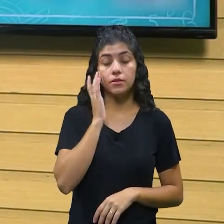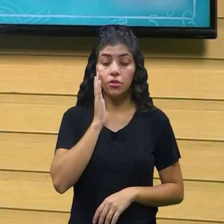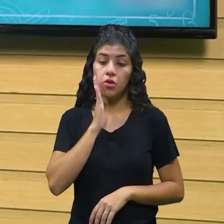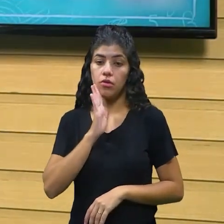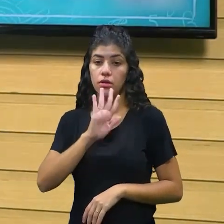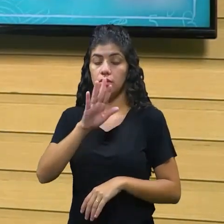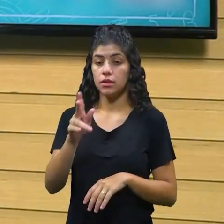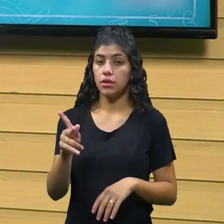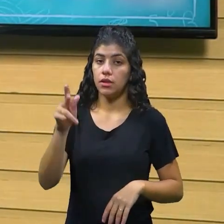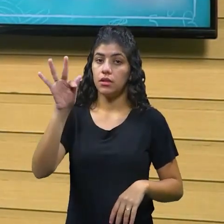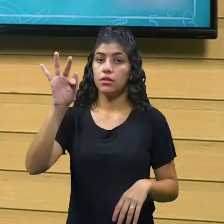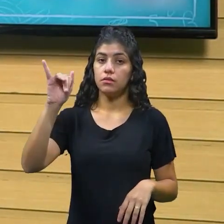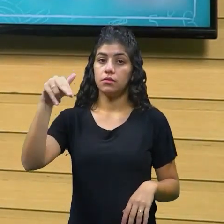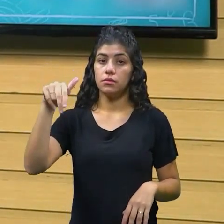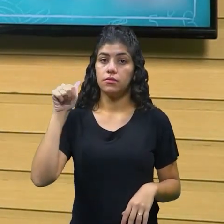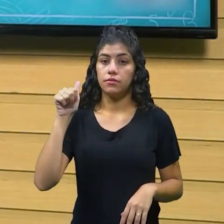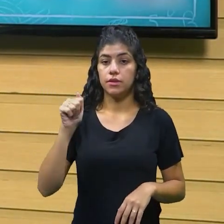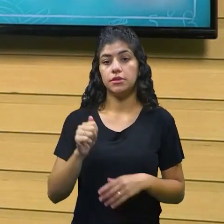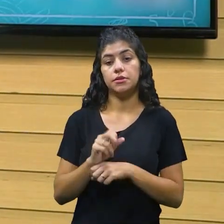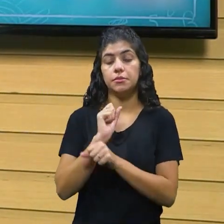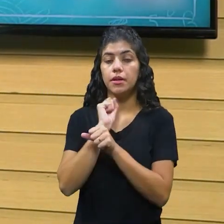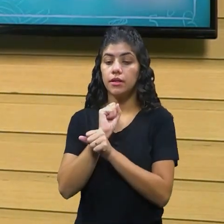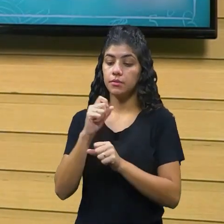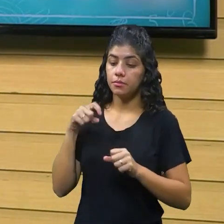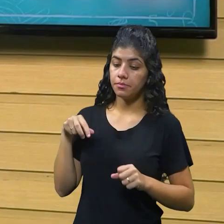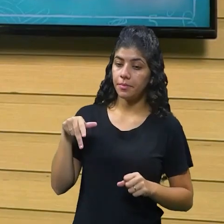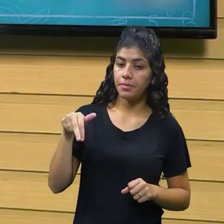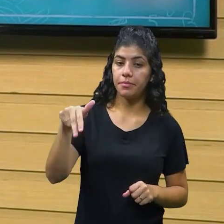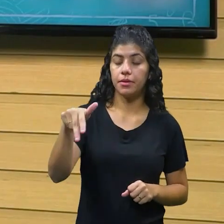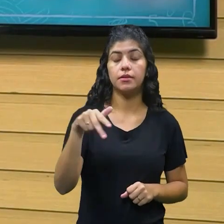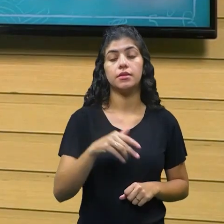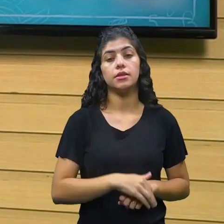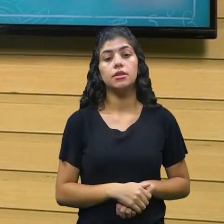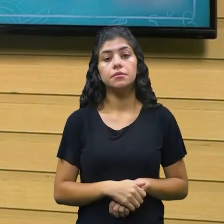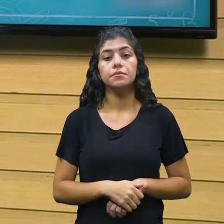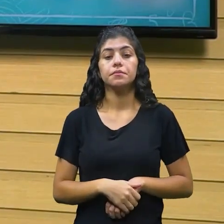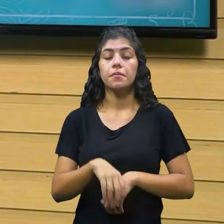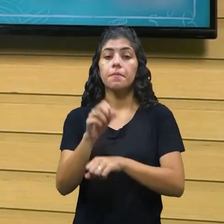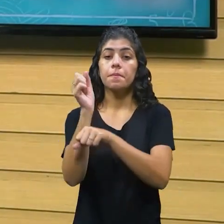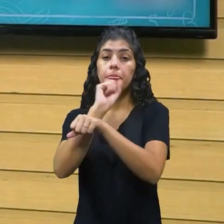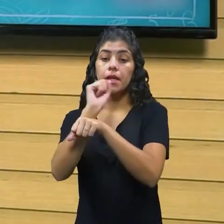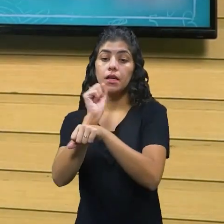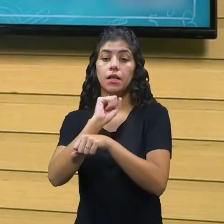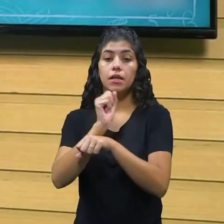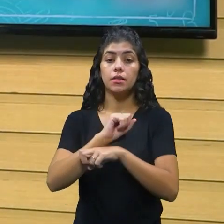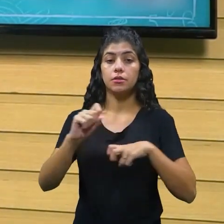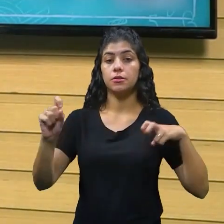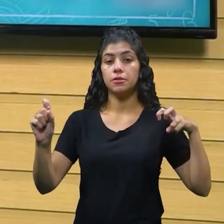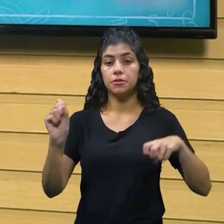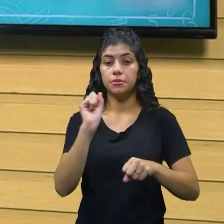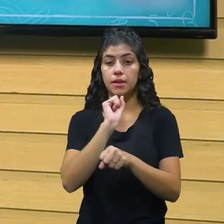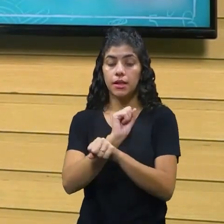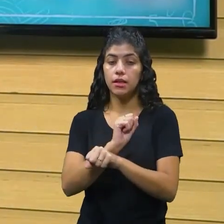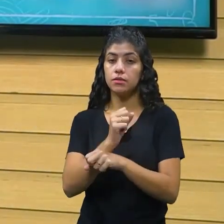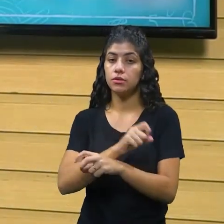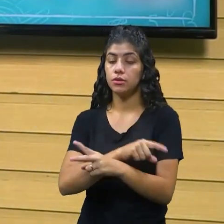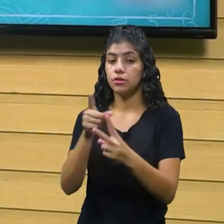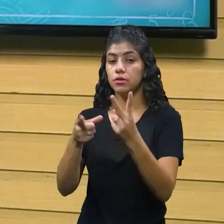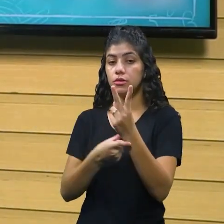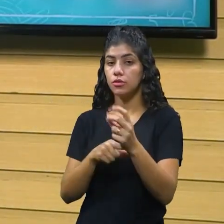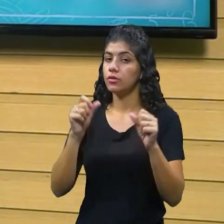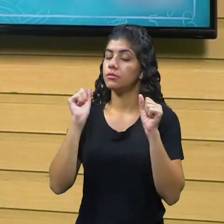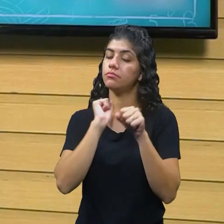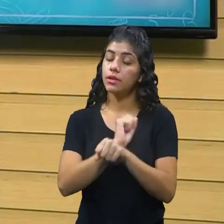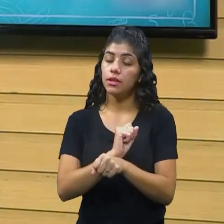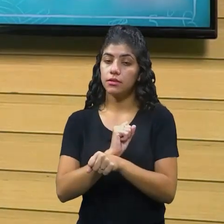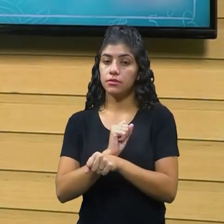faixa esperando para poder atravessar. Se esse carro estivesse parado e essa moça estivesse parada, então ele estaria em